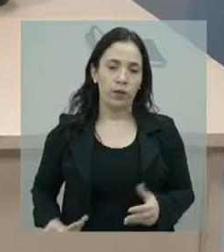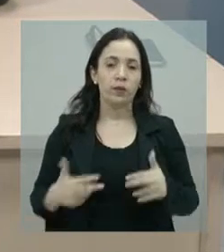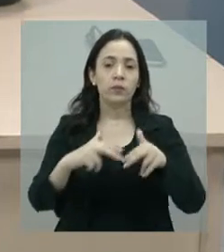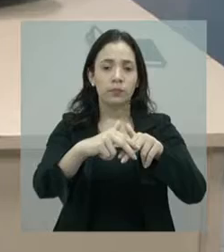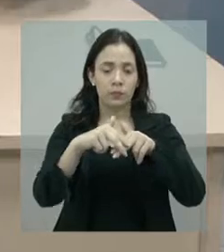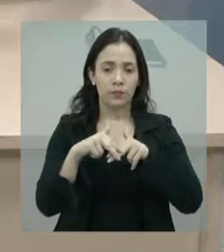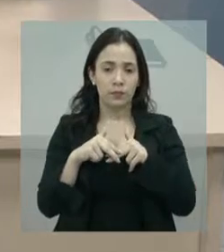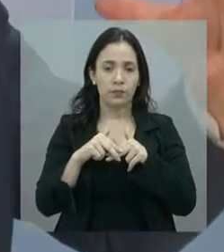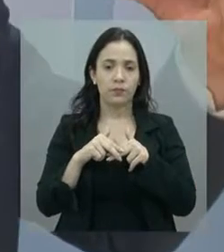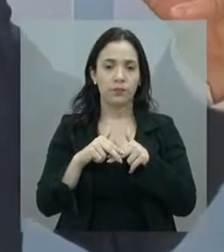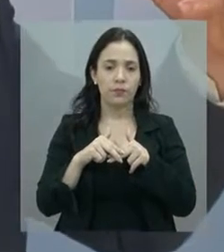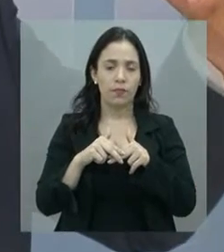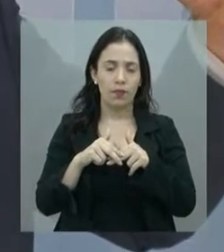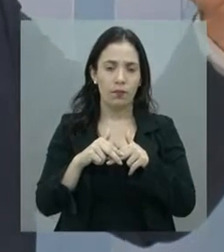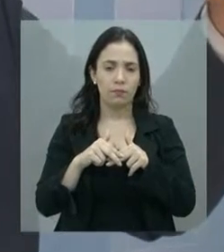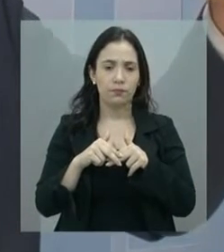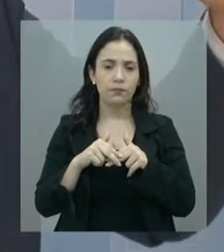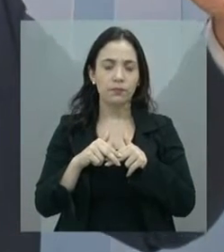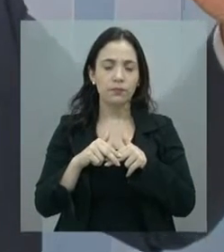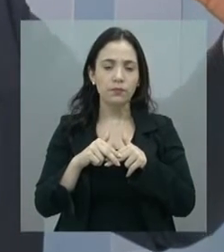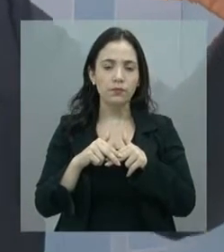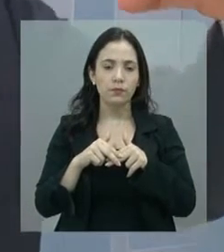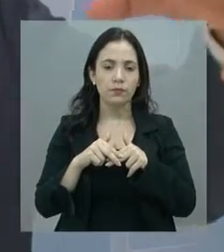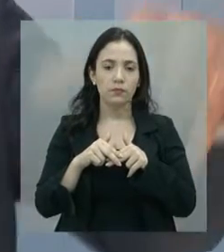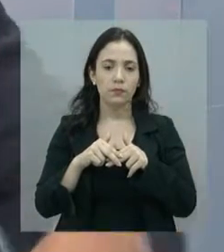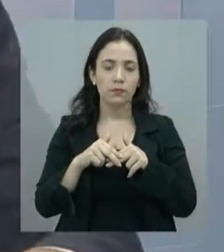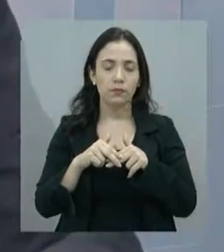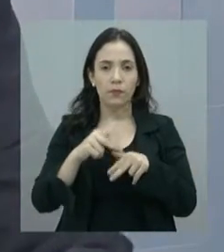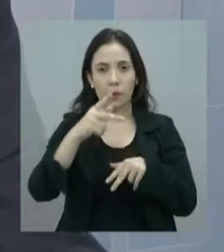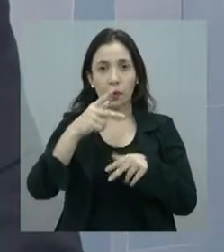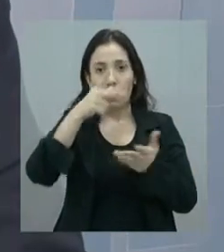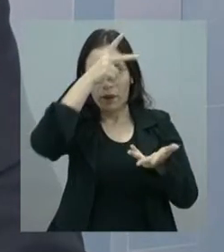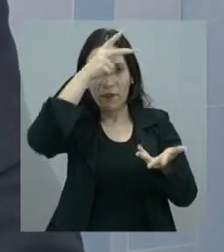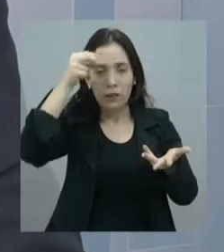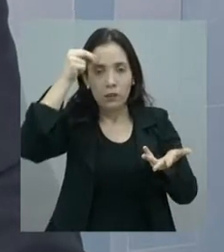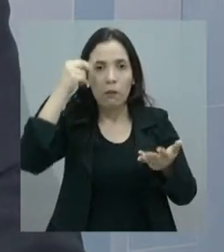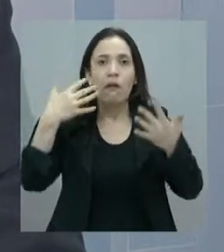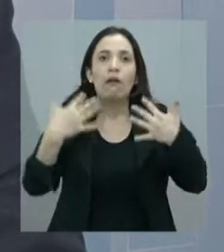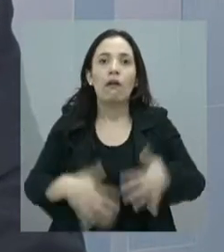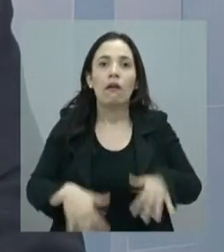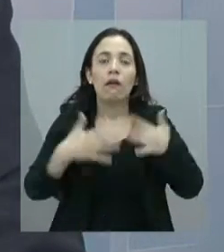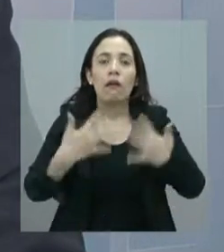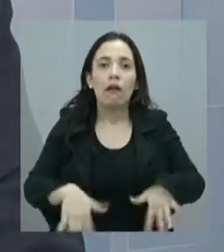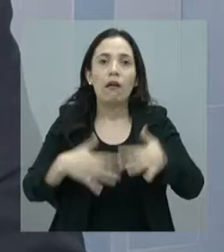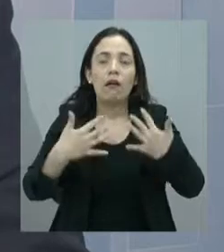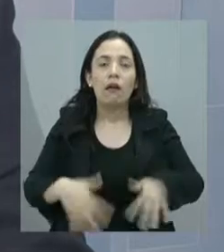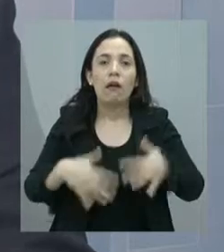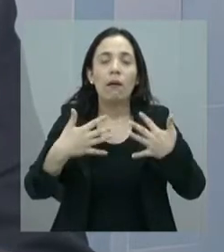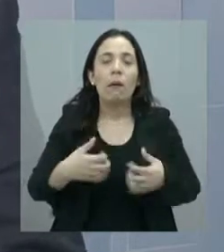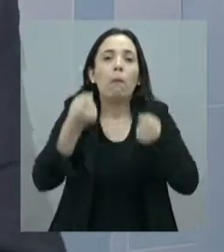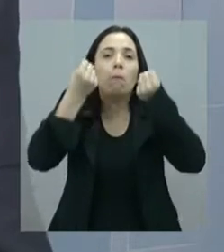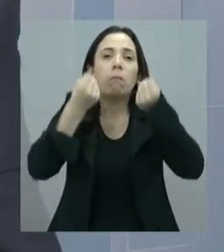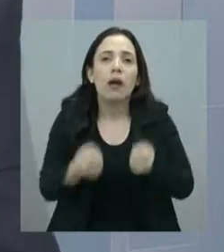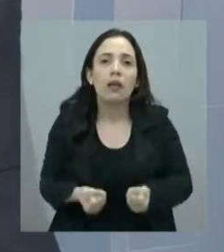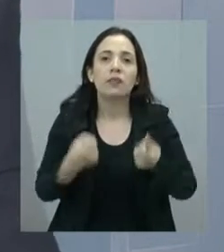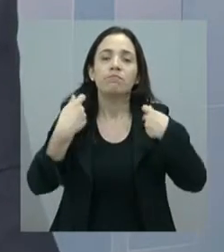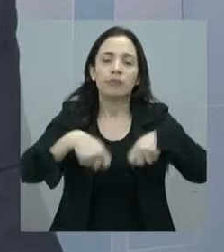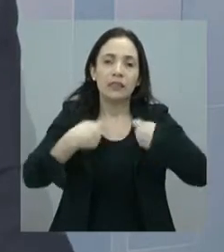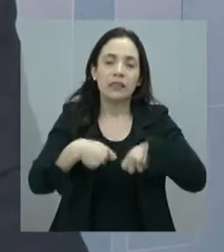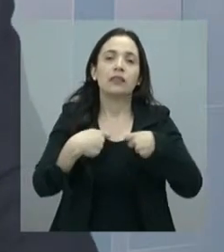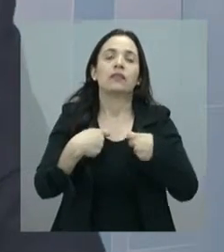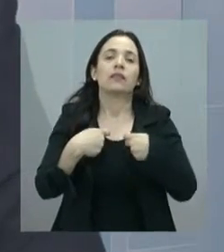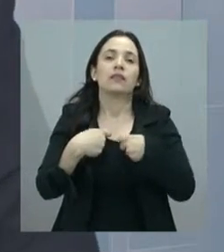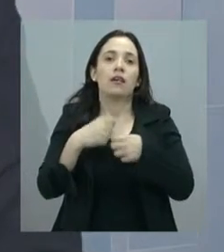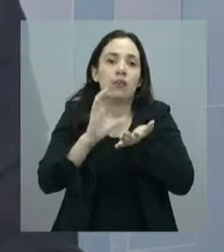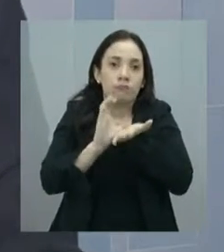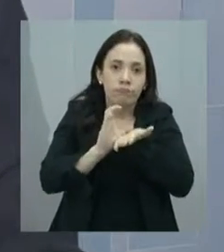realmente, todo o peso recai sobre o município, né? A União, ela é por isso municipalizou... que tem UPA